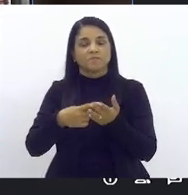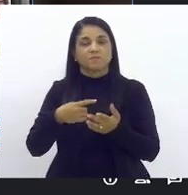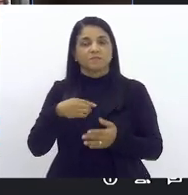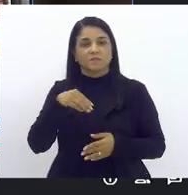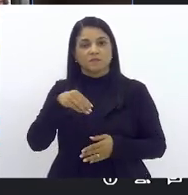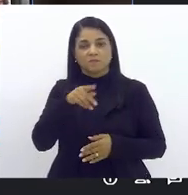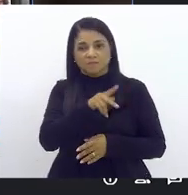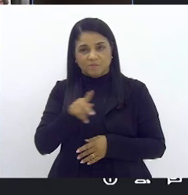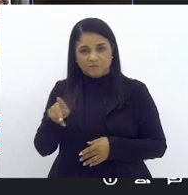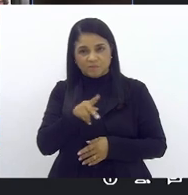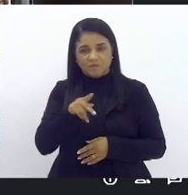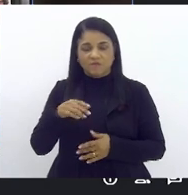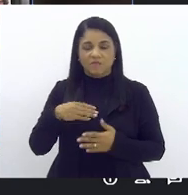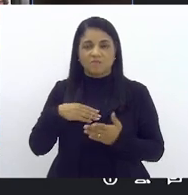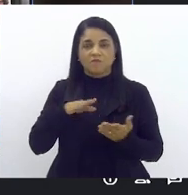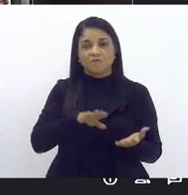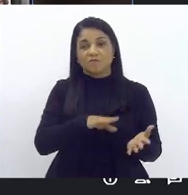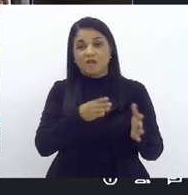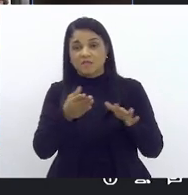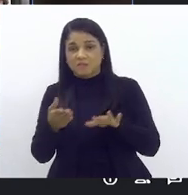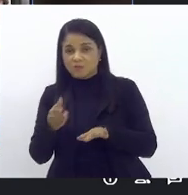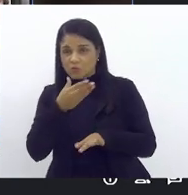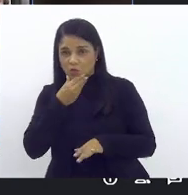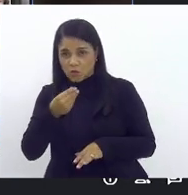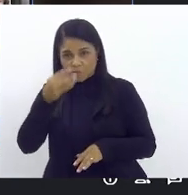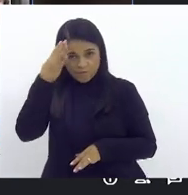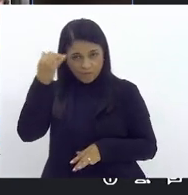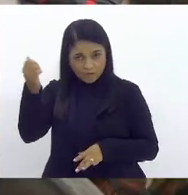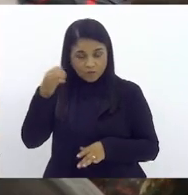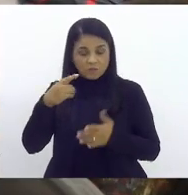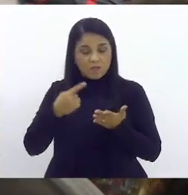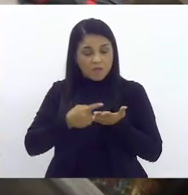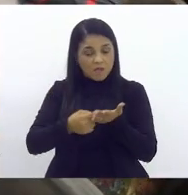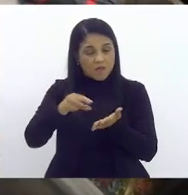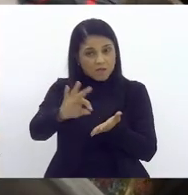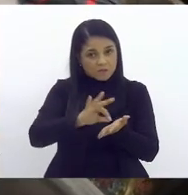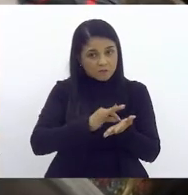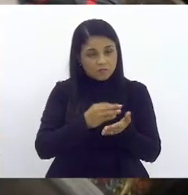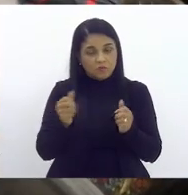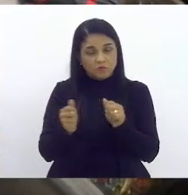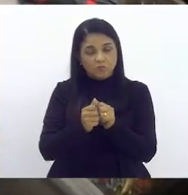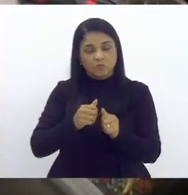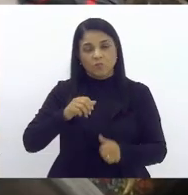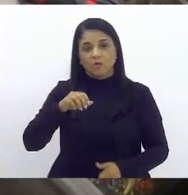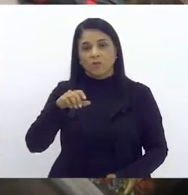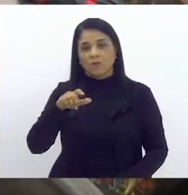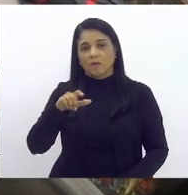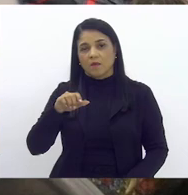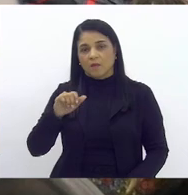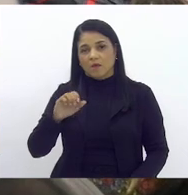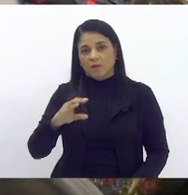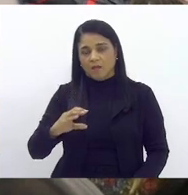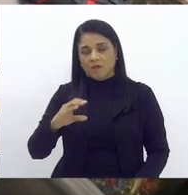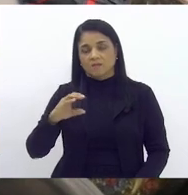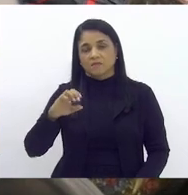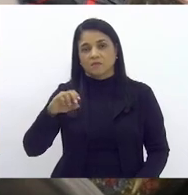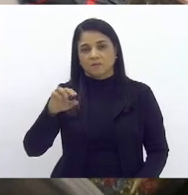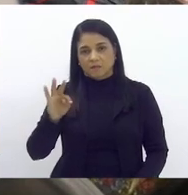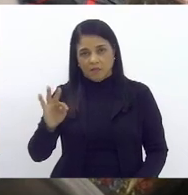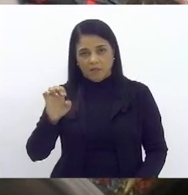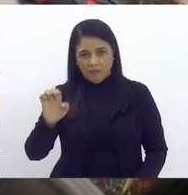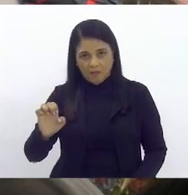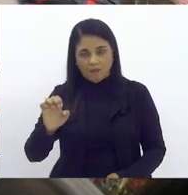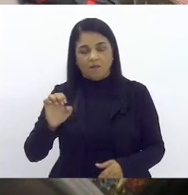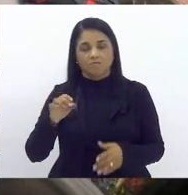faleceu esses dias, e que assinou o pacto junto com a CNTE para garantir o piso do magistério, que